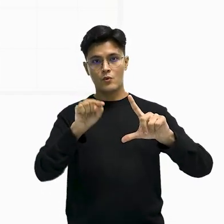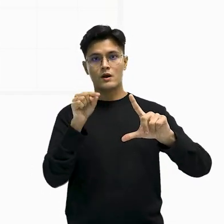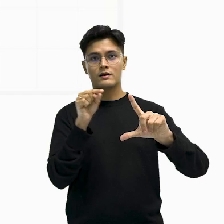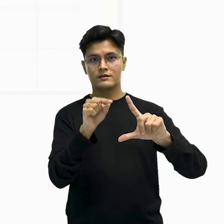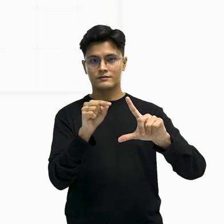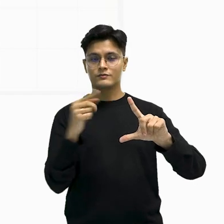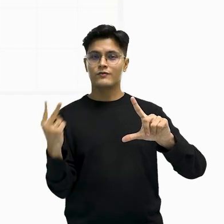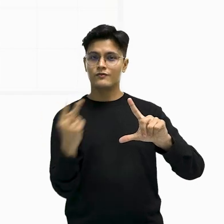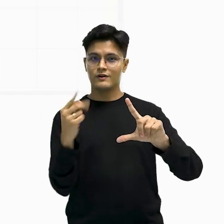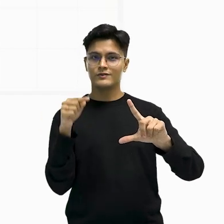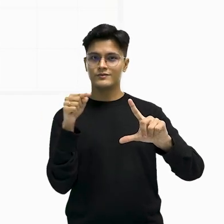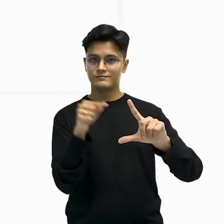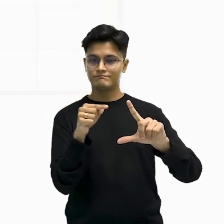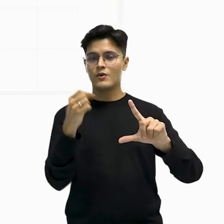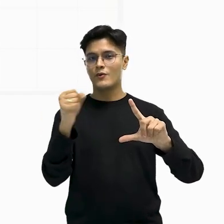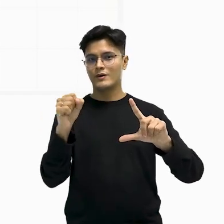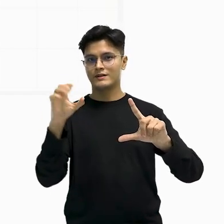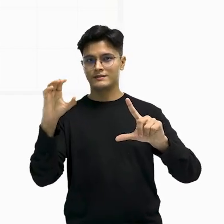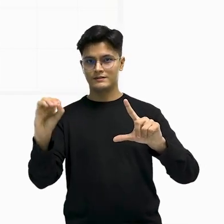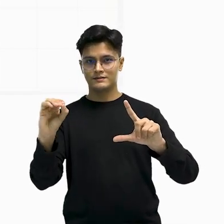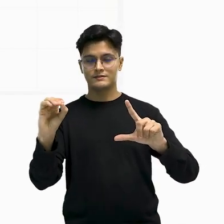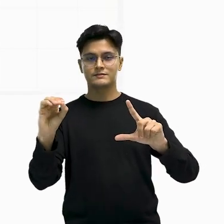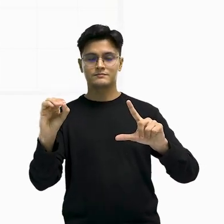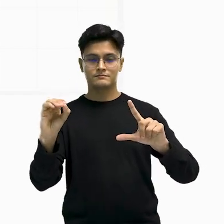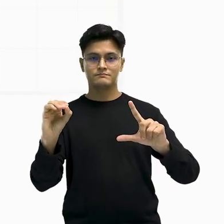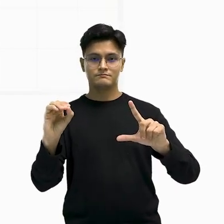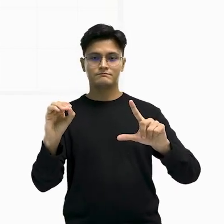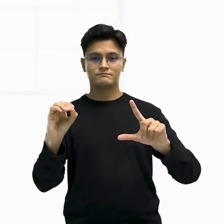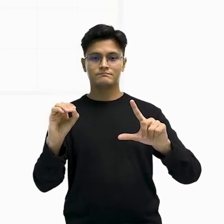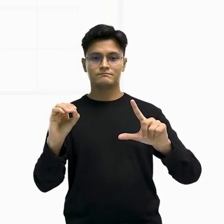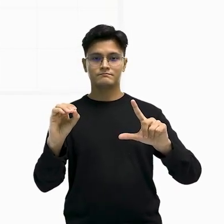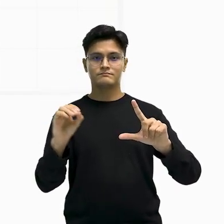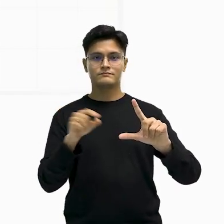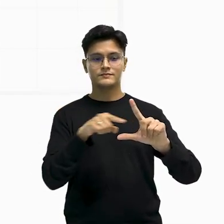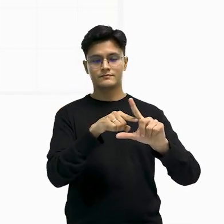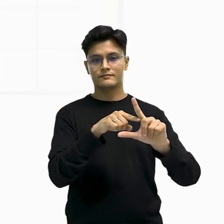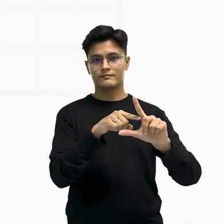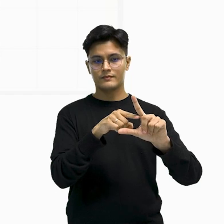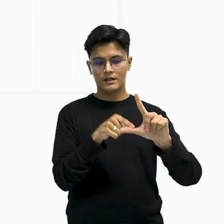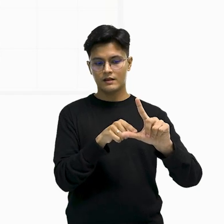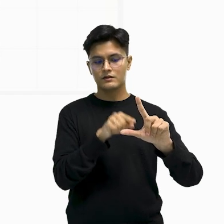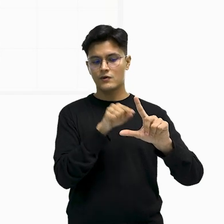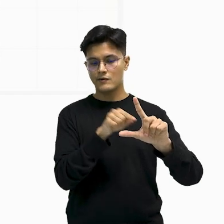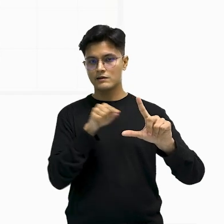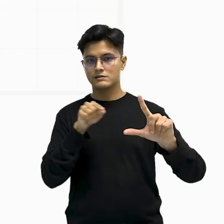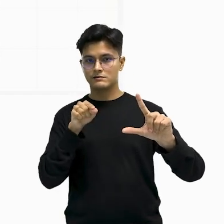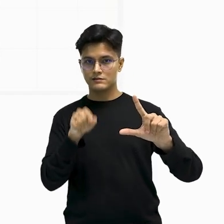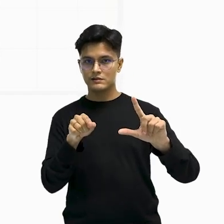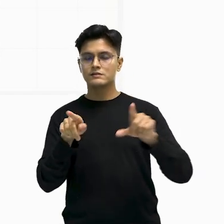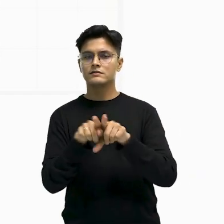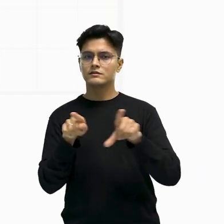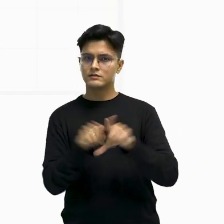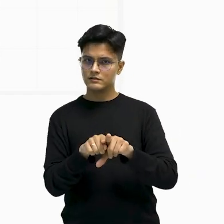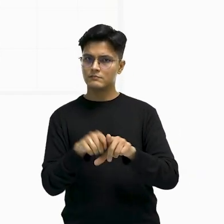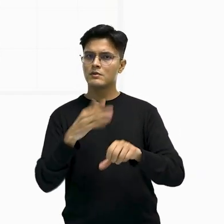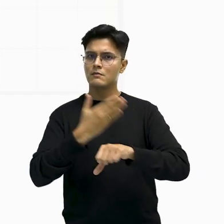vale 80 graus. Tá bom? A mesma coisa nós vamos fazer nesse outro ângulo aqui,